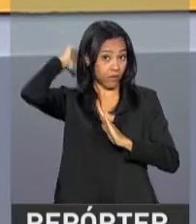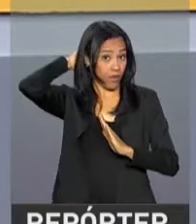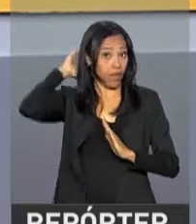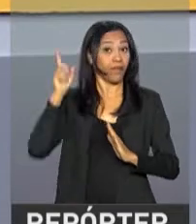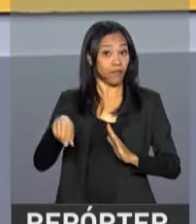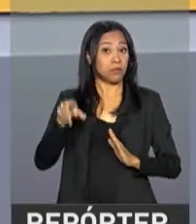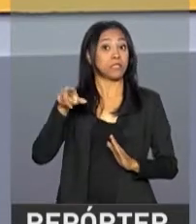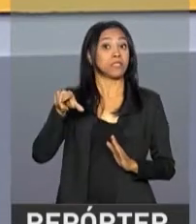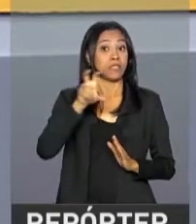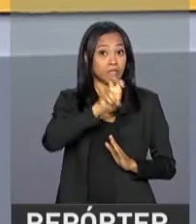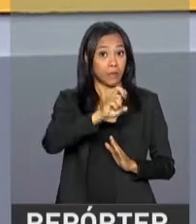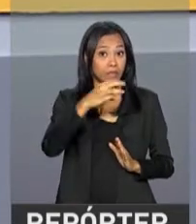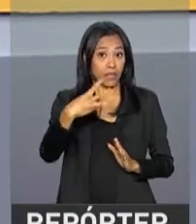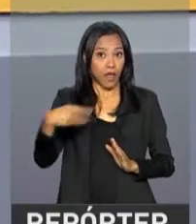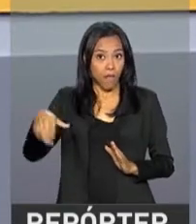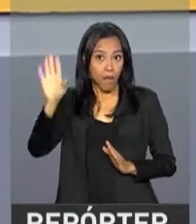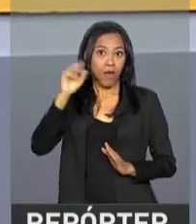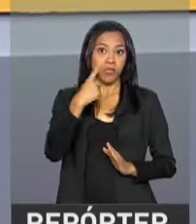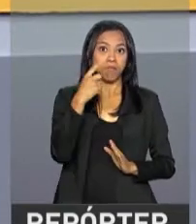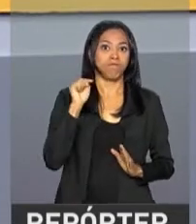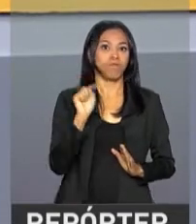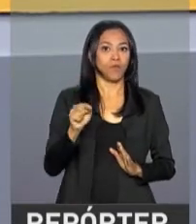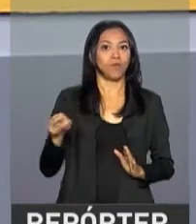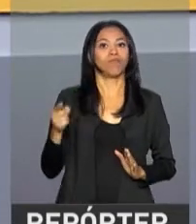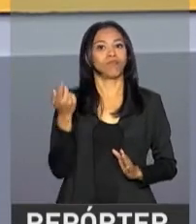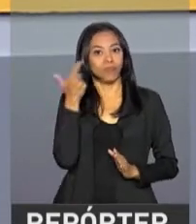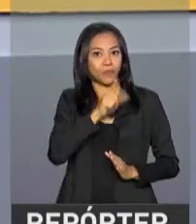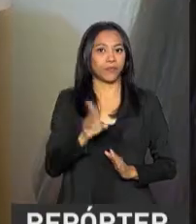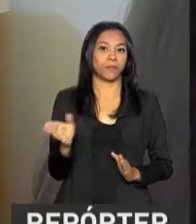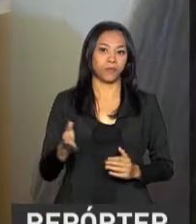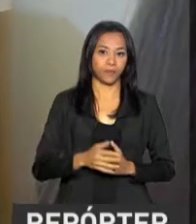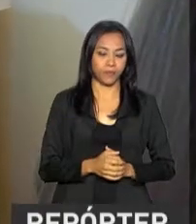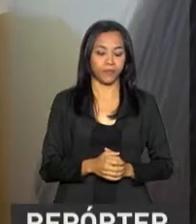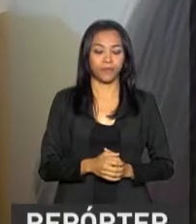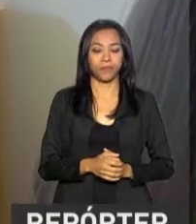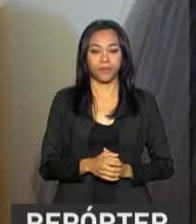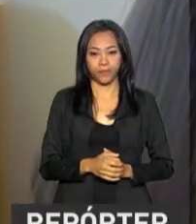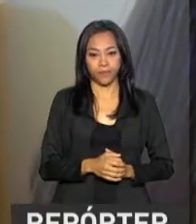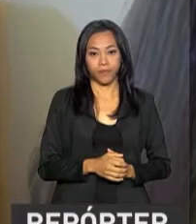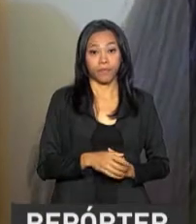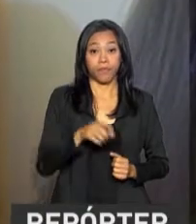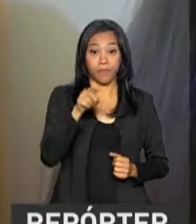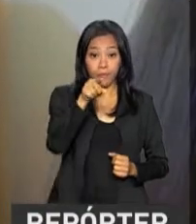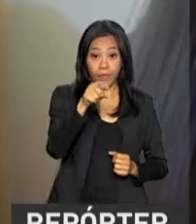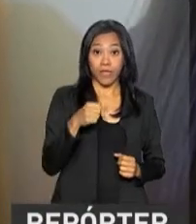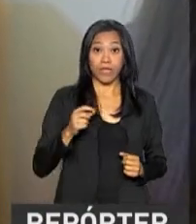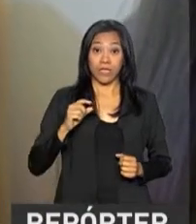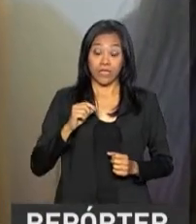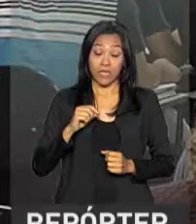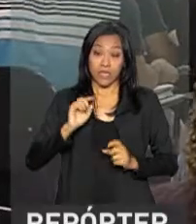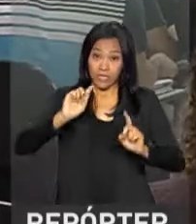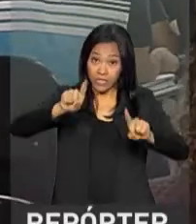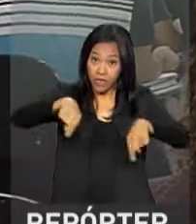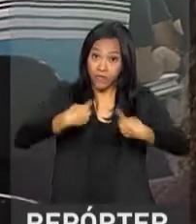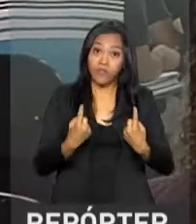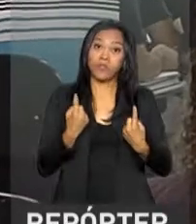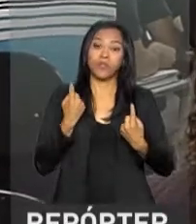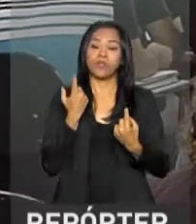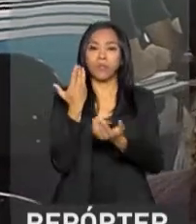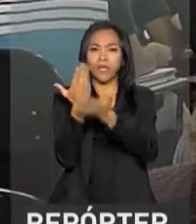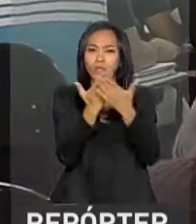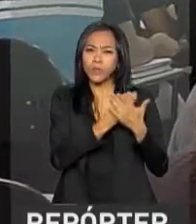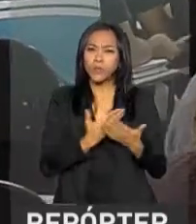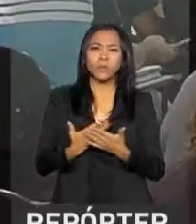que tiraram nota 1000 no exame nacional do ensino médio os desafios para a formação educacional de